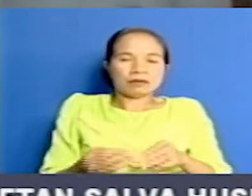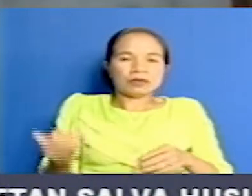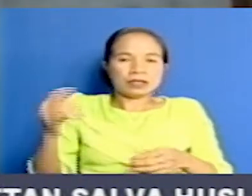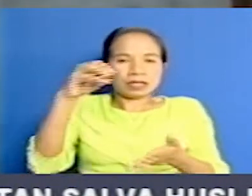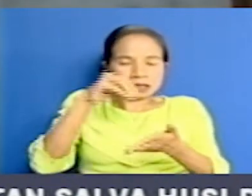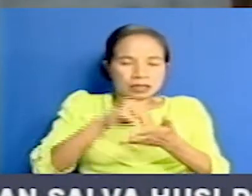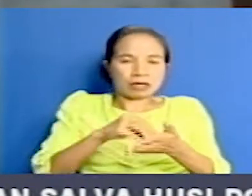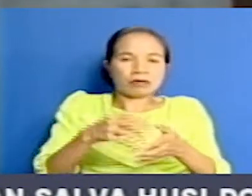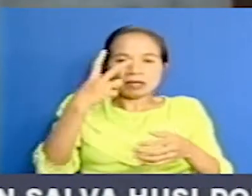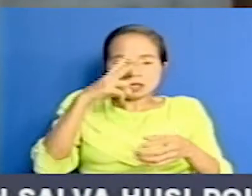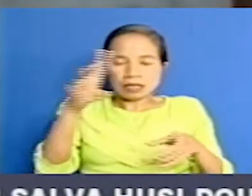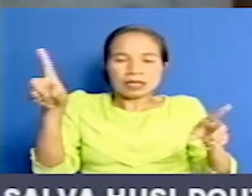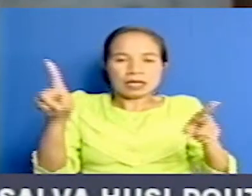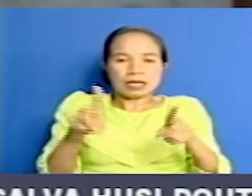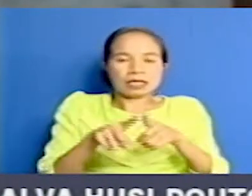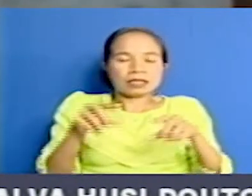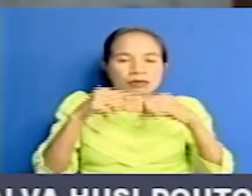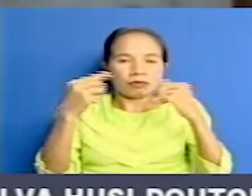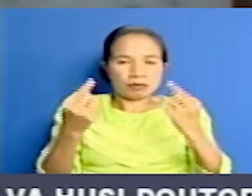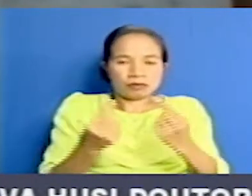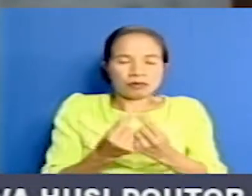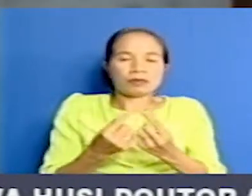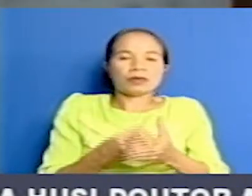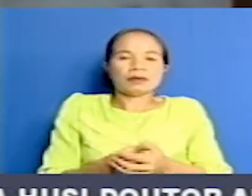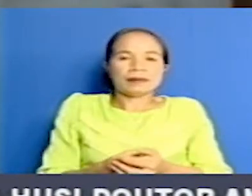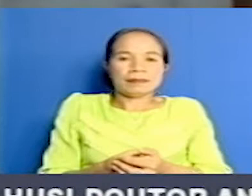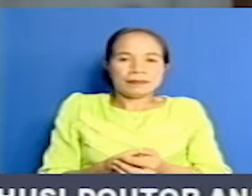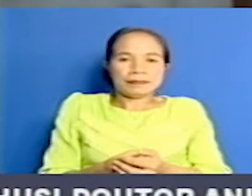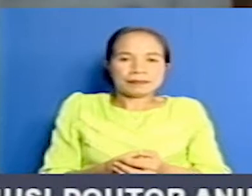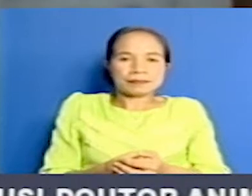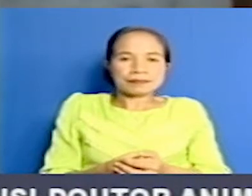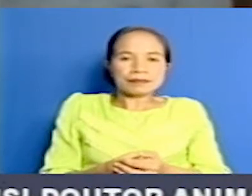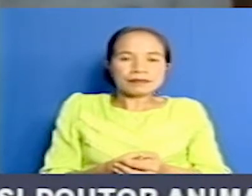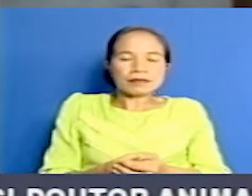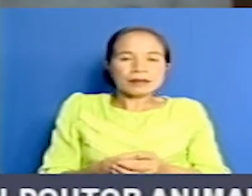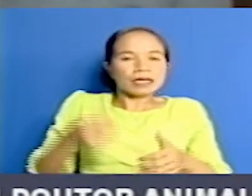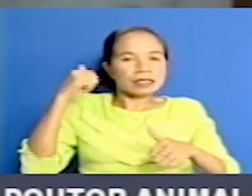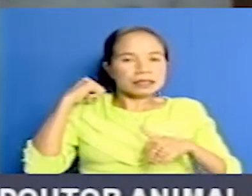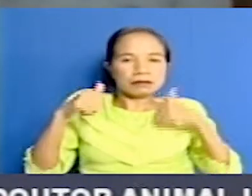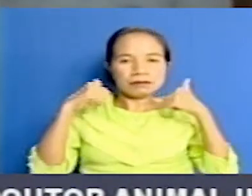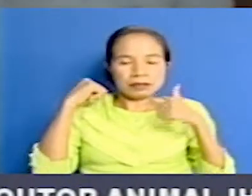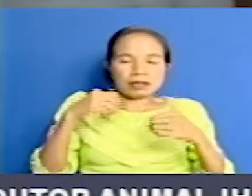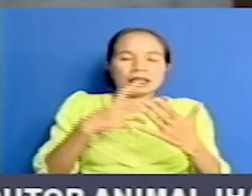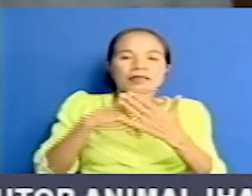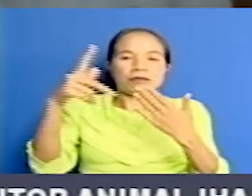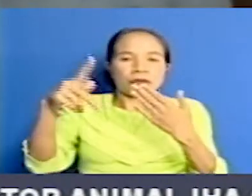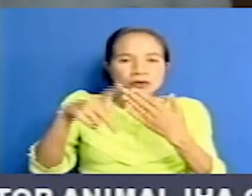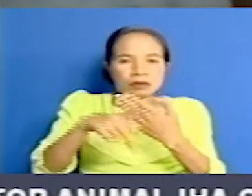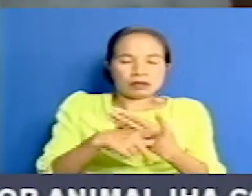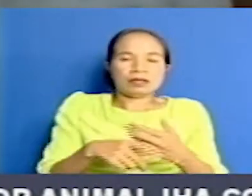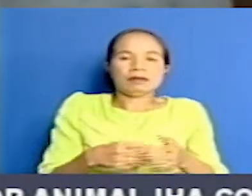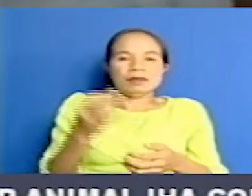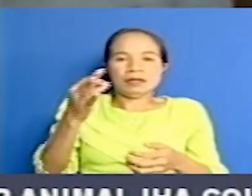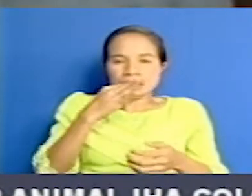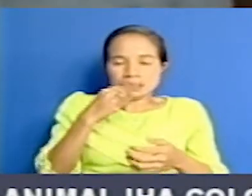da considera a nessa né grupo né bem a ninia atividade ninia programa ninia produto